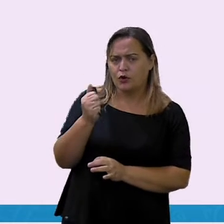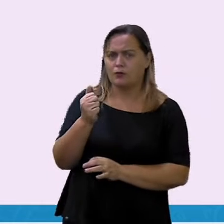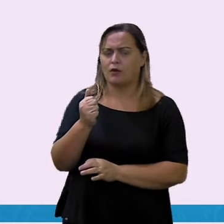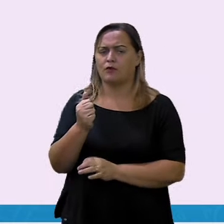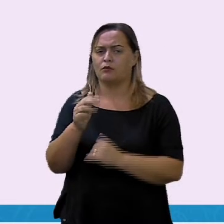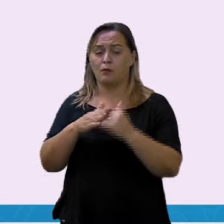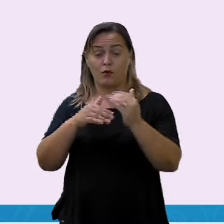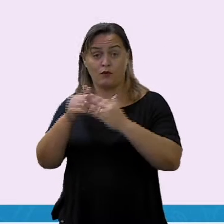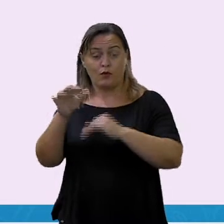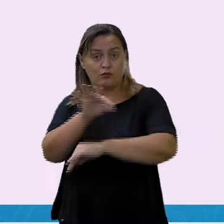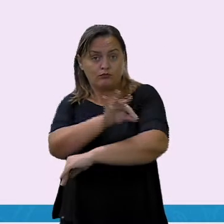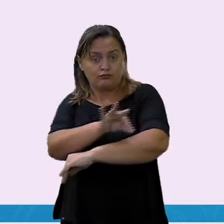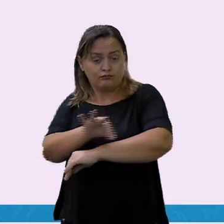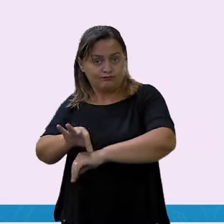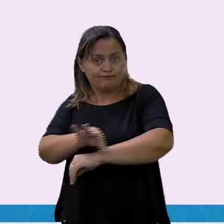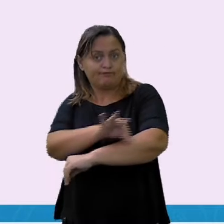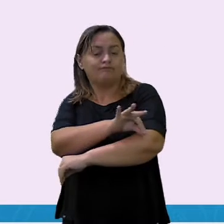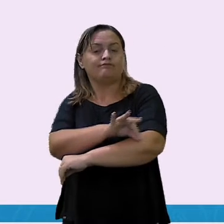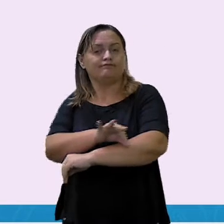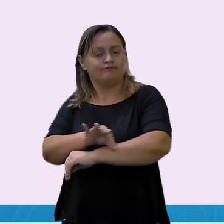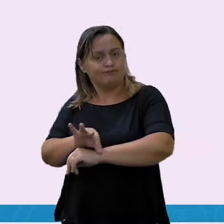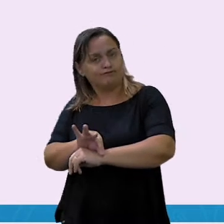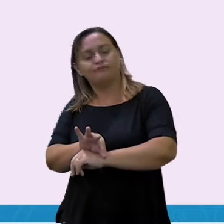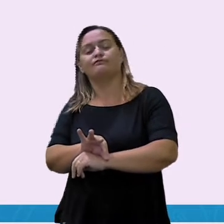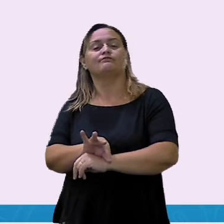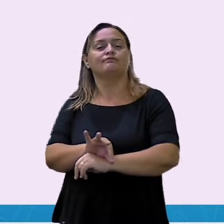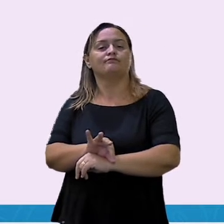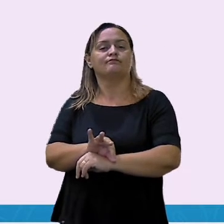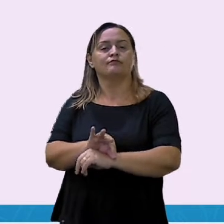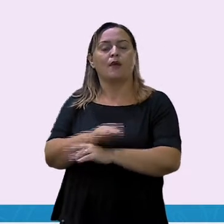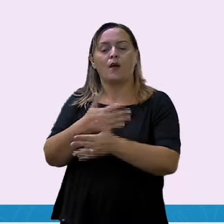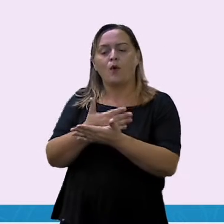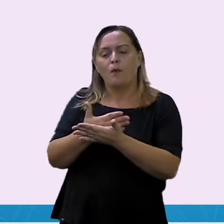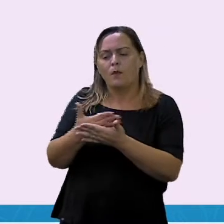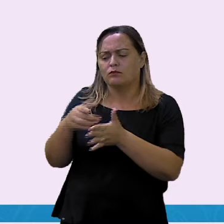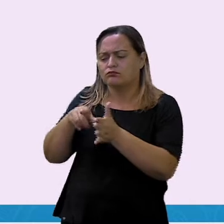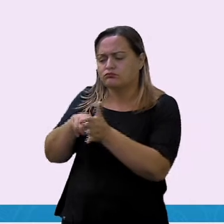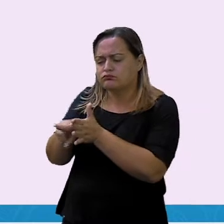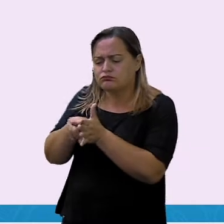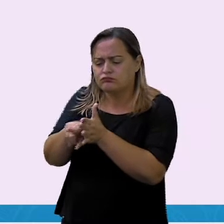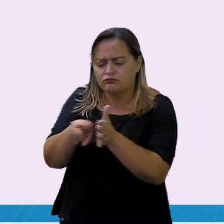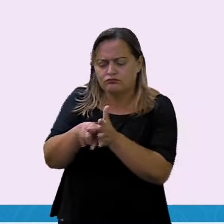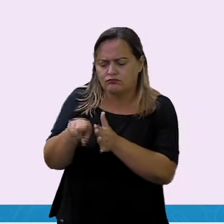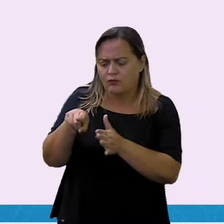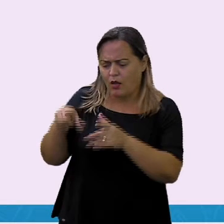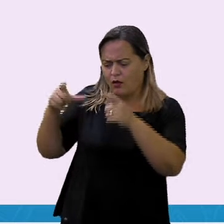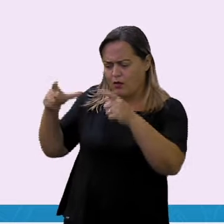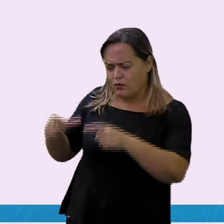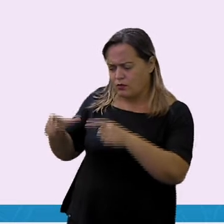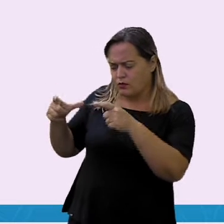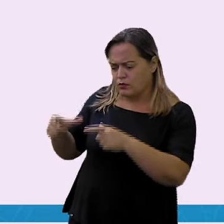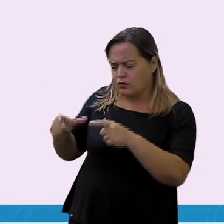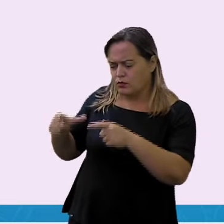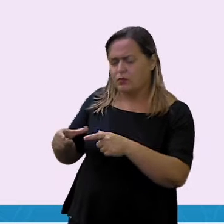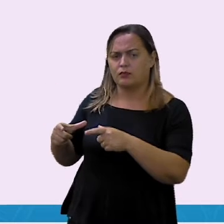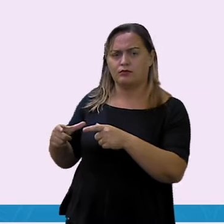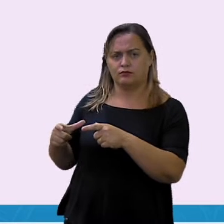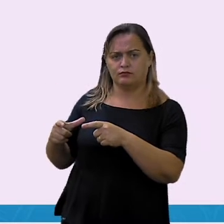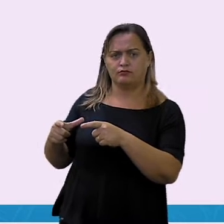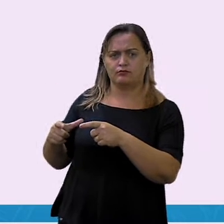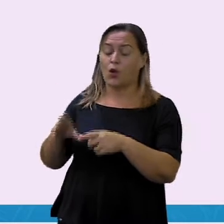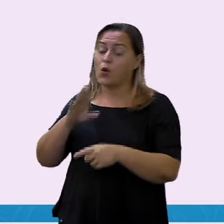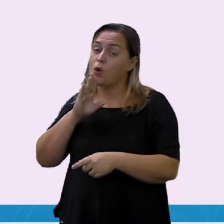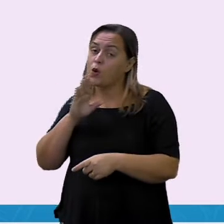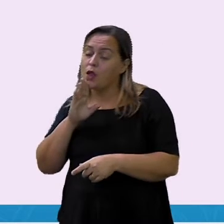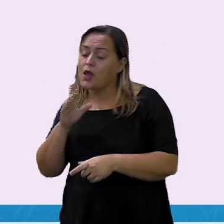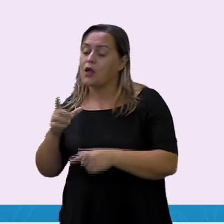que aquele ambiente, aquele espaço sendo construído, ele obedeça regras, ordens,